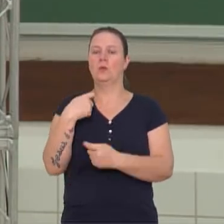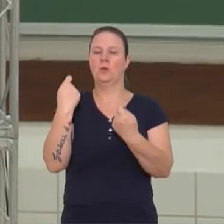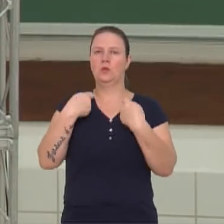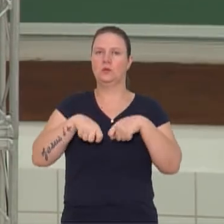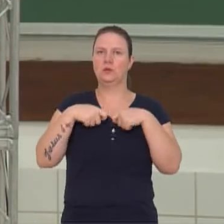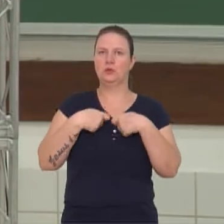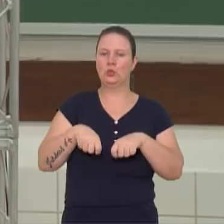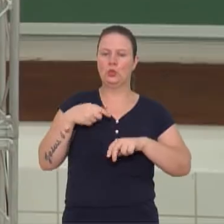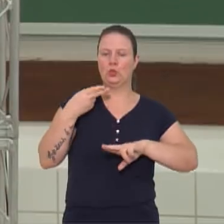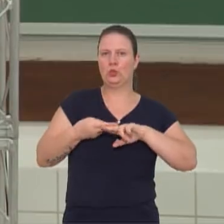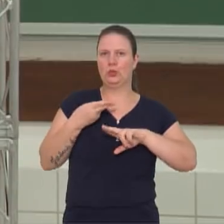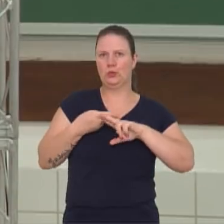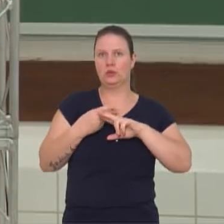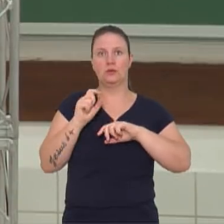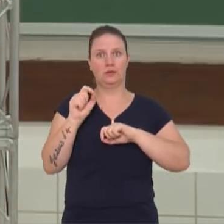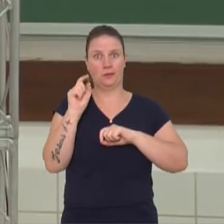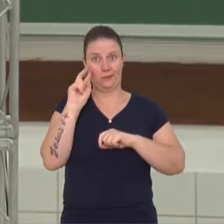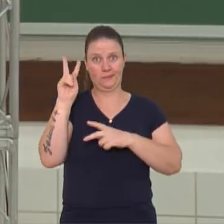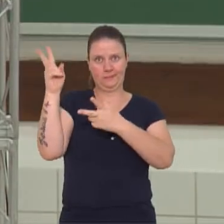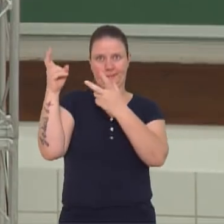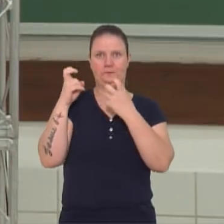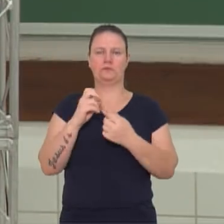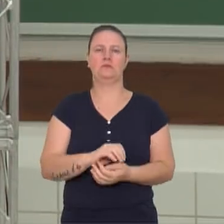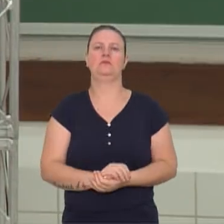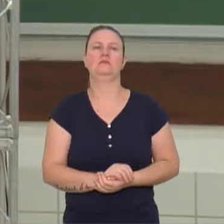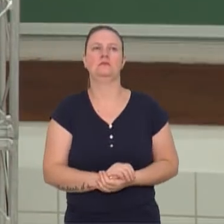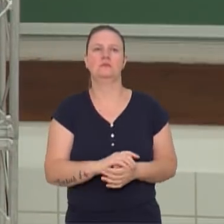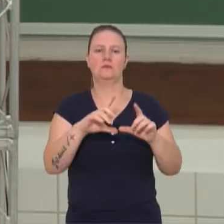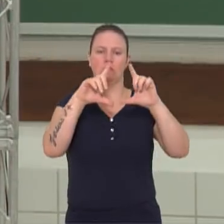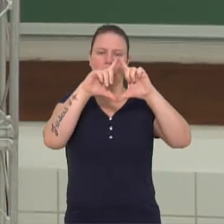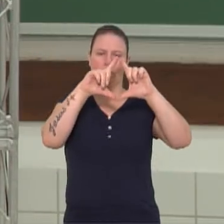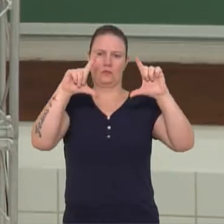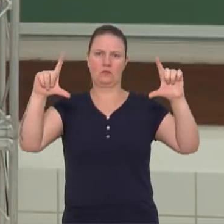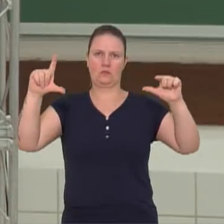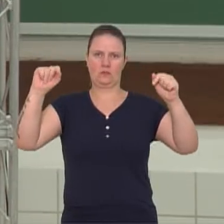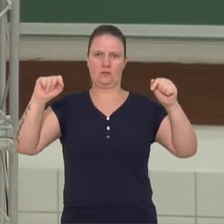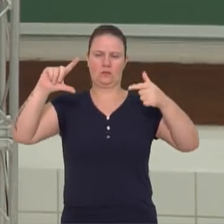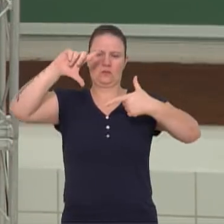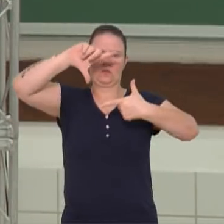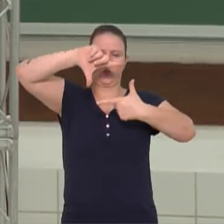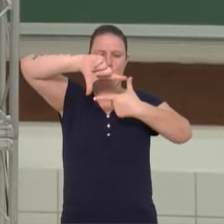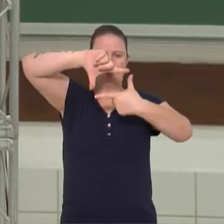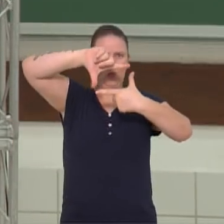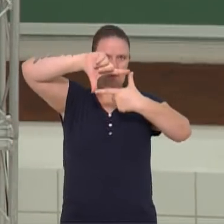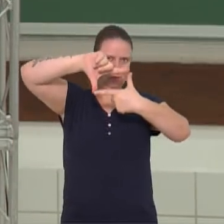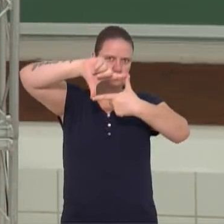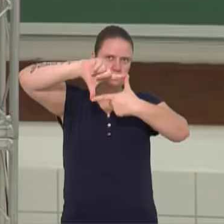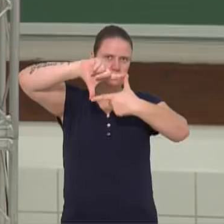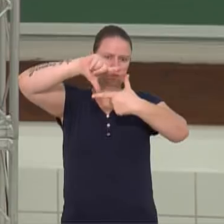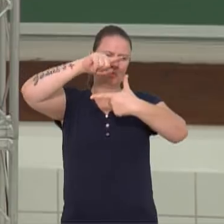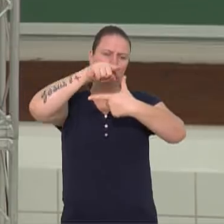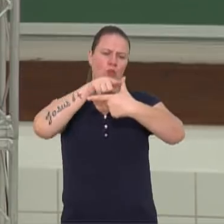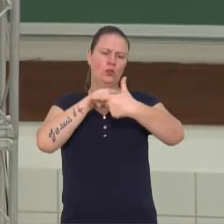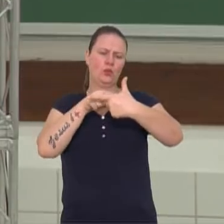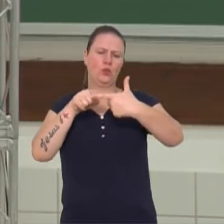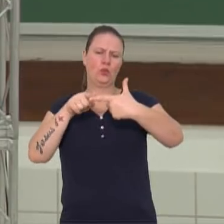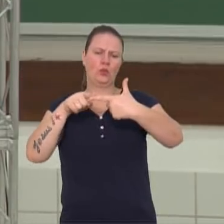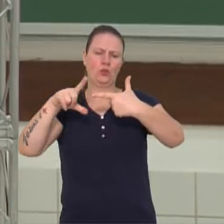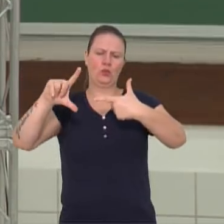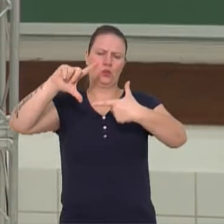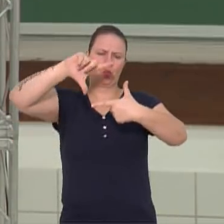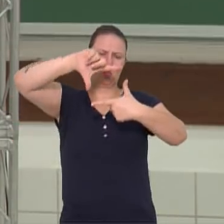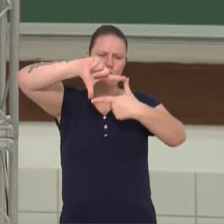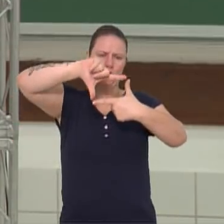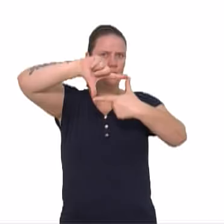medida aqui também? Então, olha lá. No retângulo, já vou imaginar. O que é um retângulo?